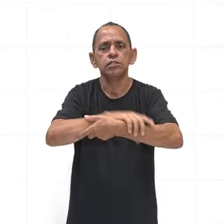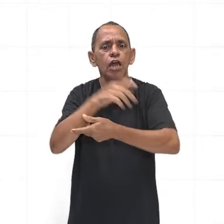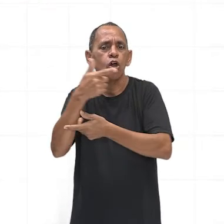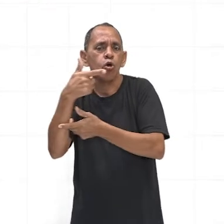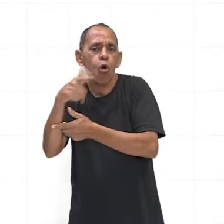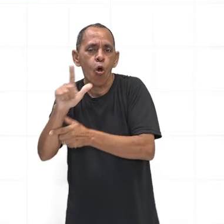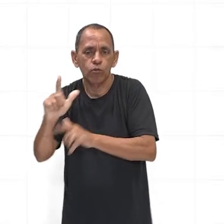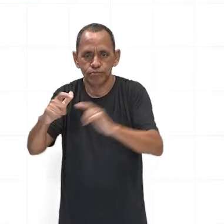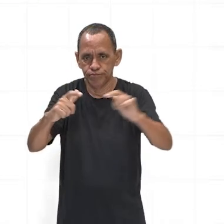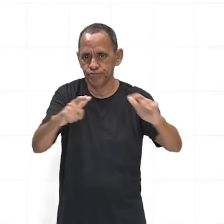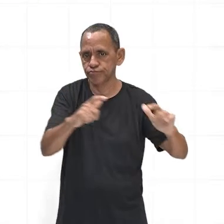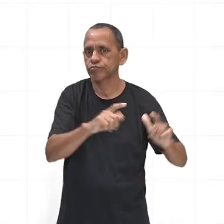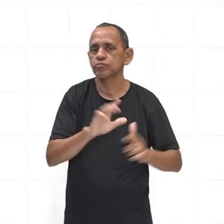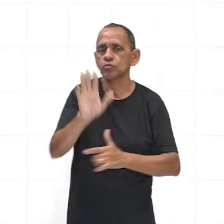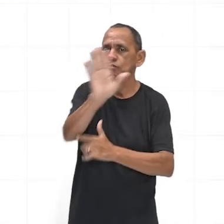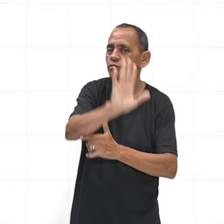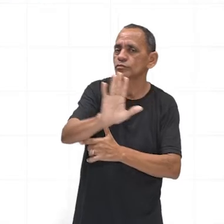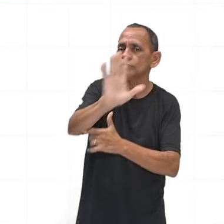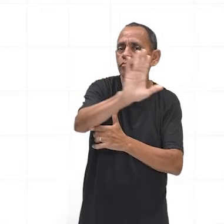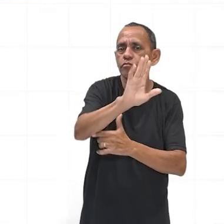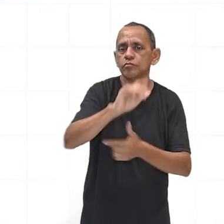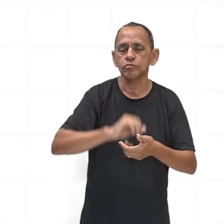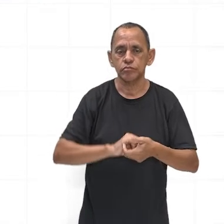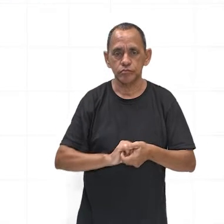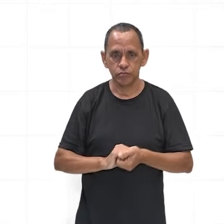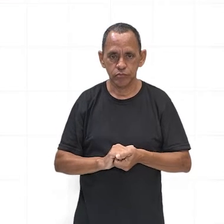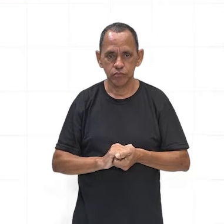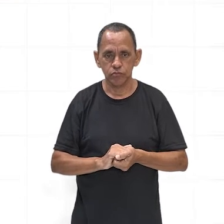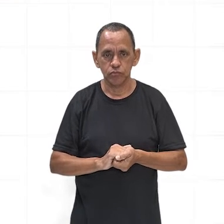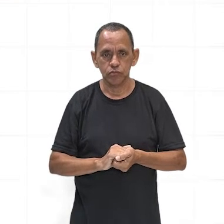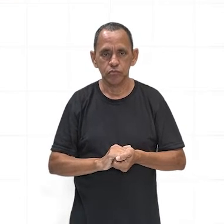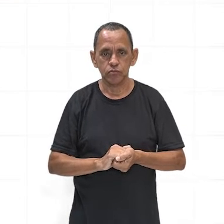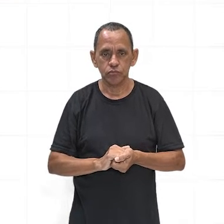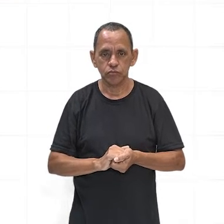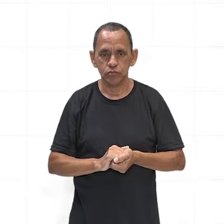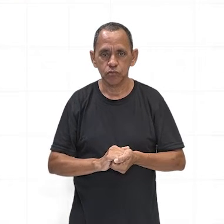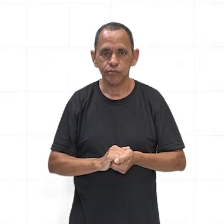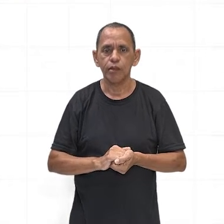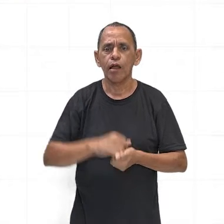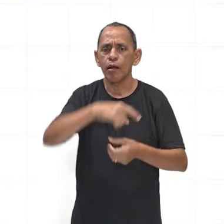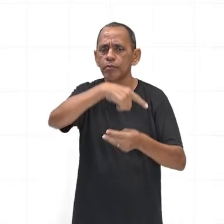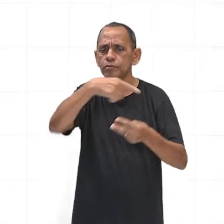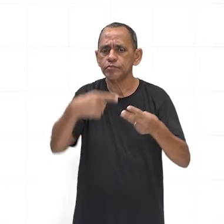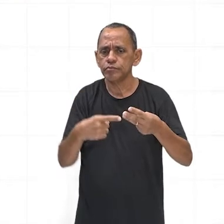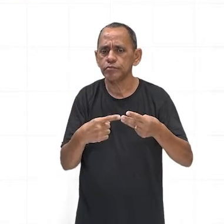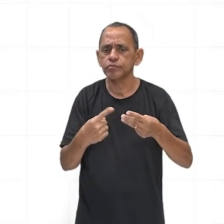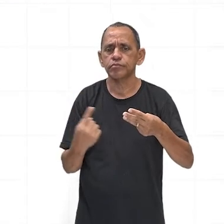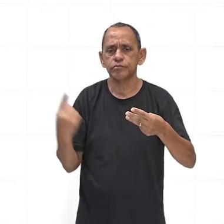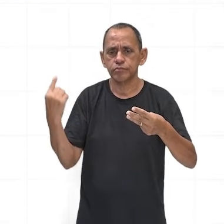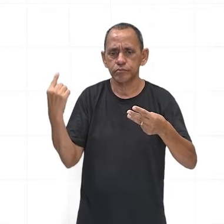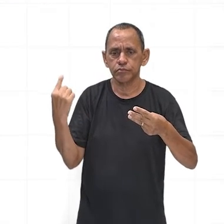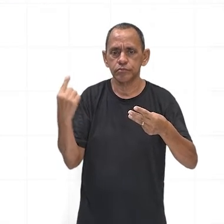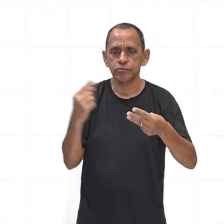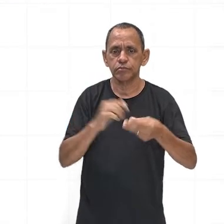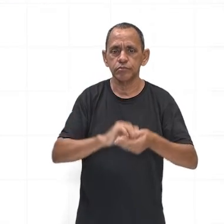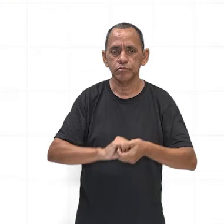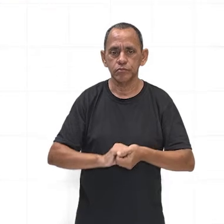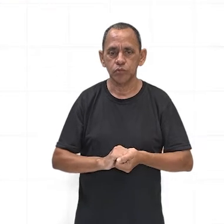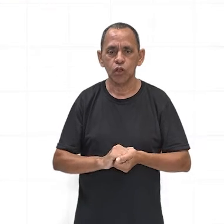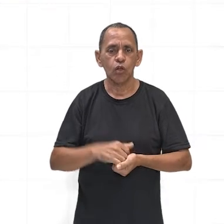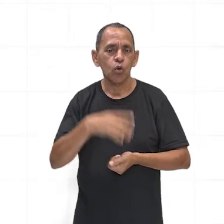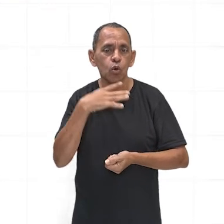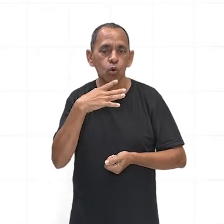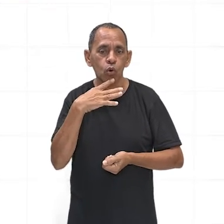uma aliança entre Tenochtitlan, Texcoco e Tlacopan, ao qual ficou conhecida como